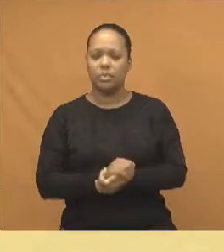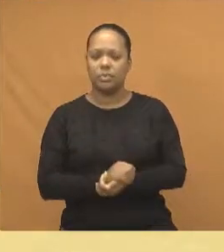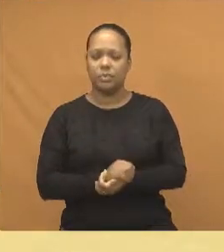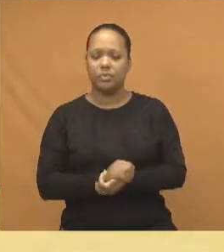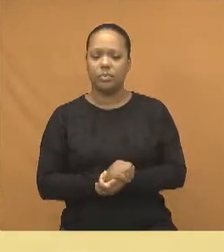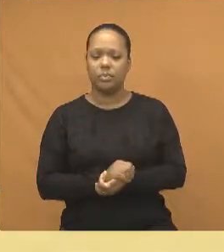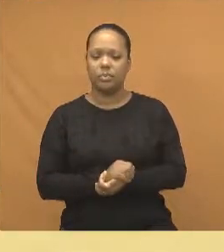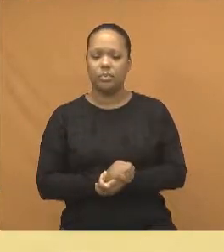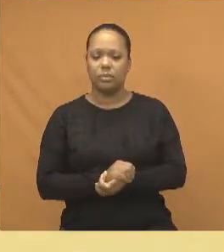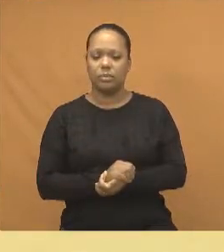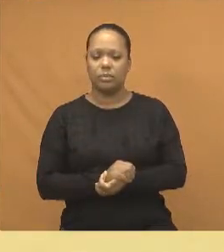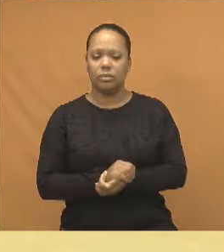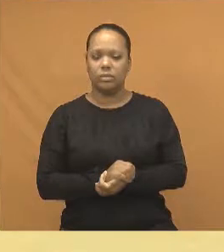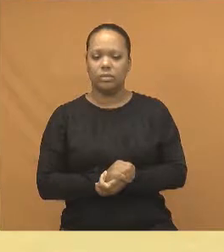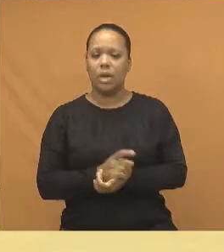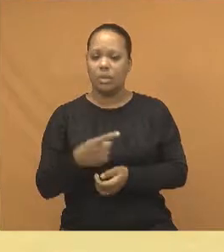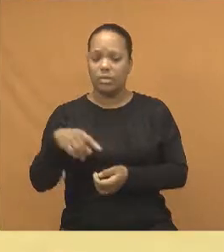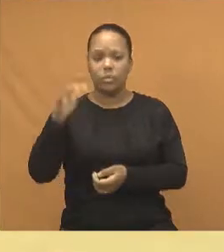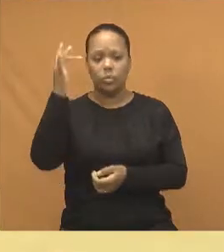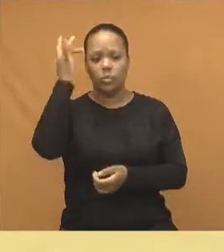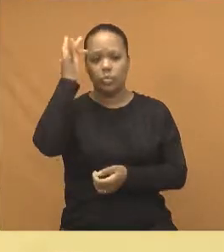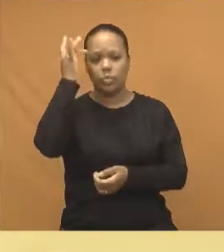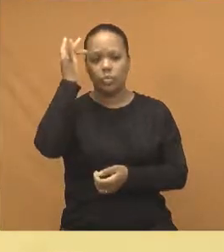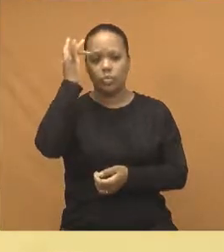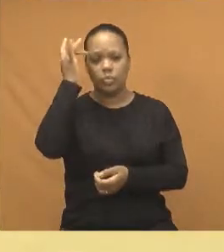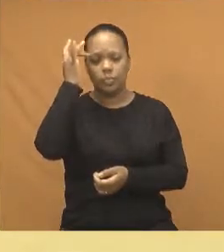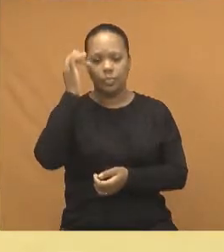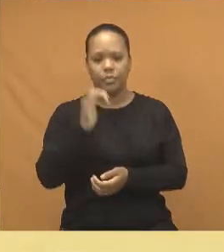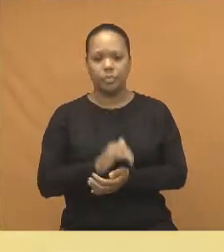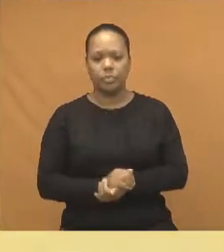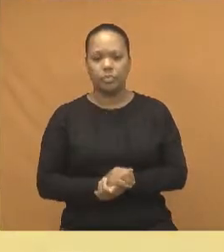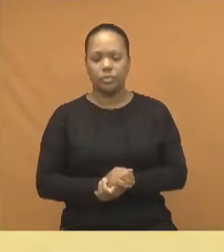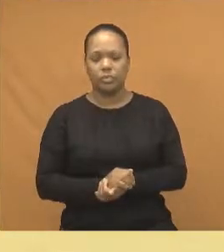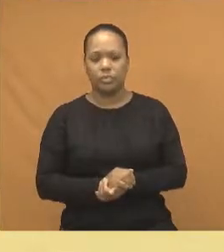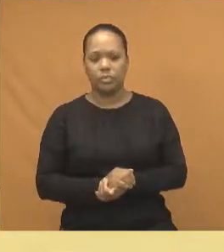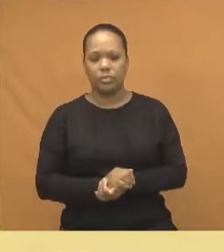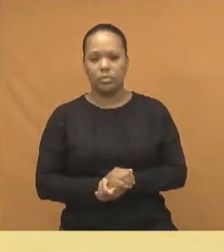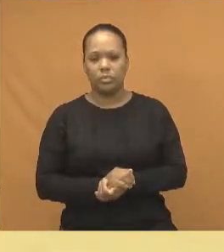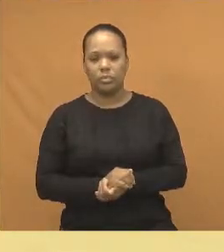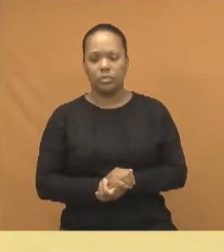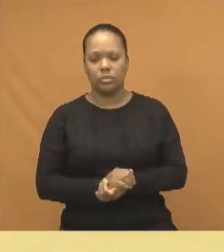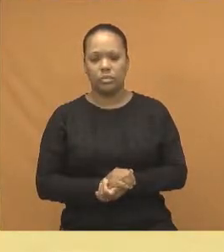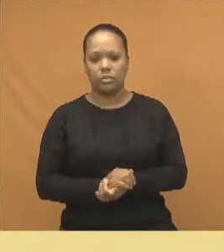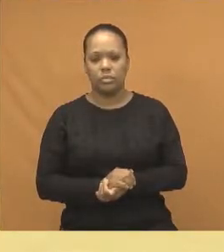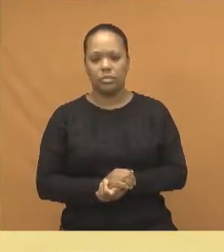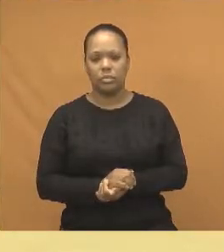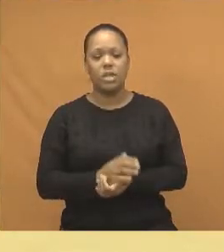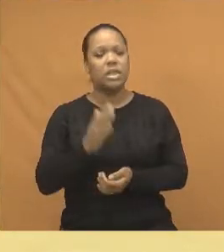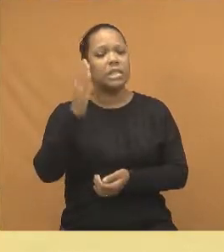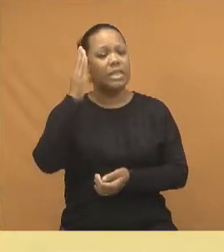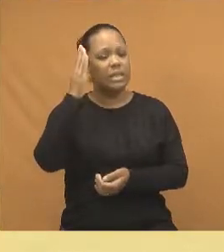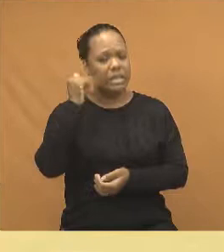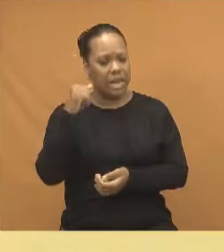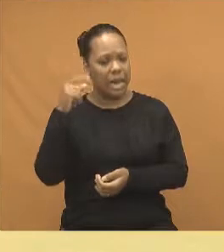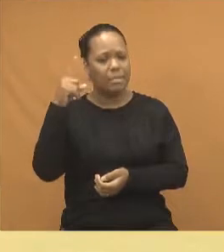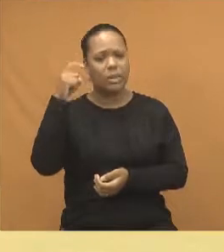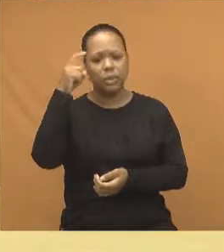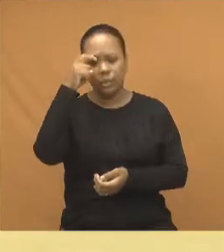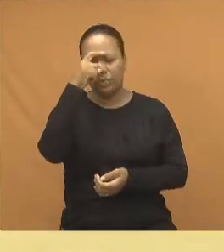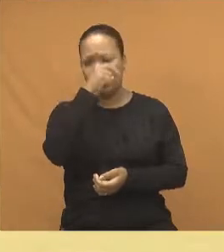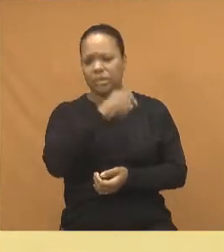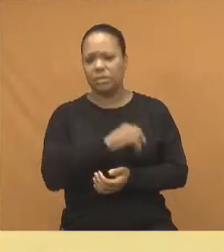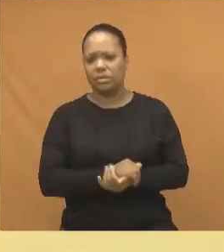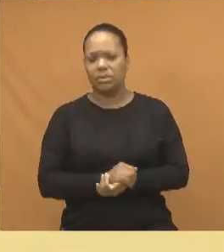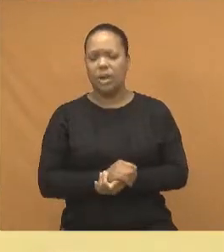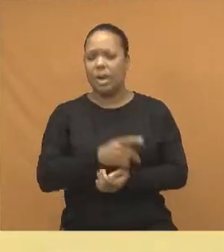nosso critério, tá? Já de antemão, a gente sabe a dificuldade